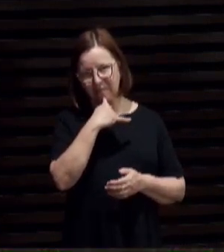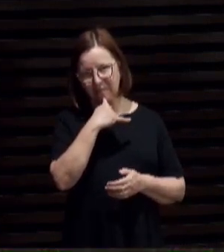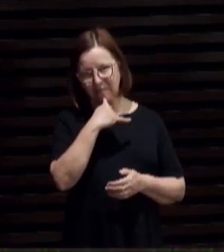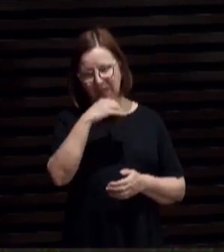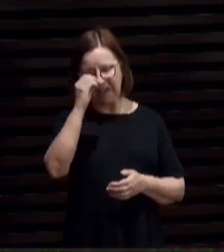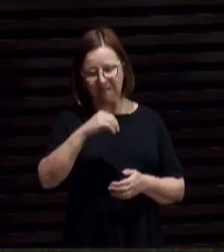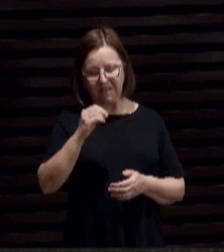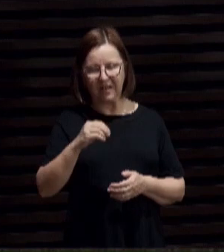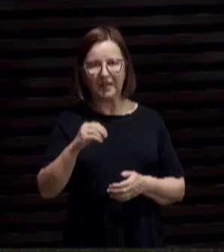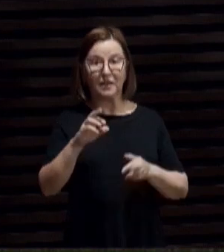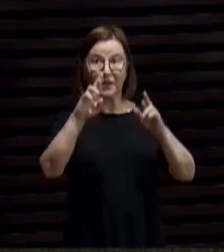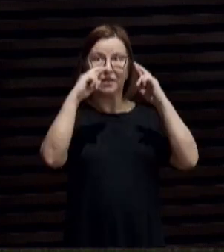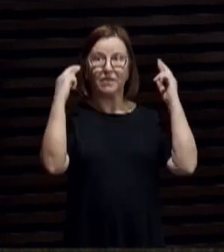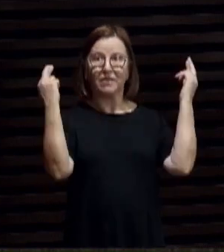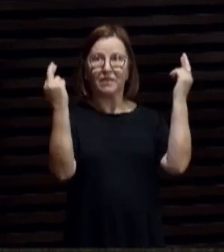neste mundo,